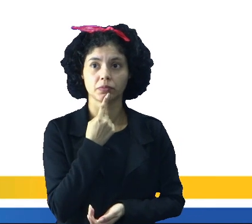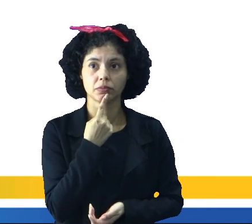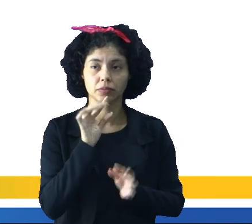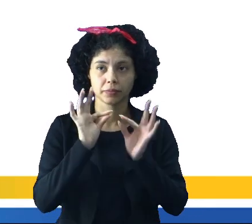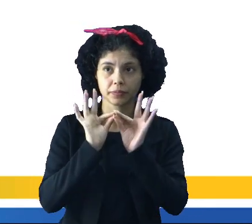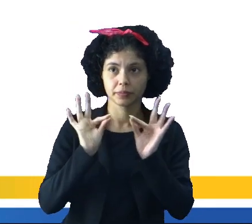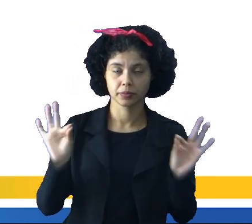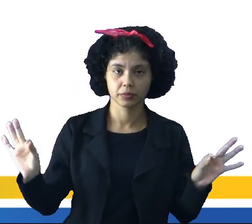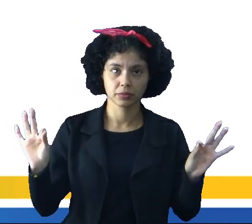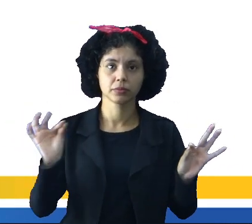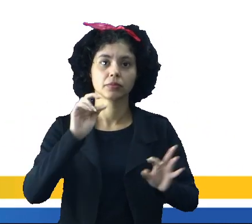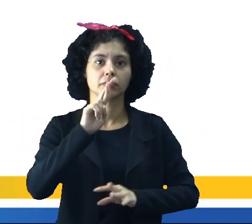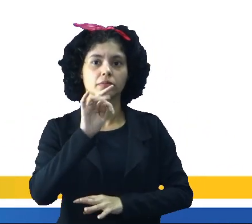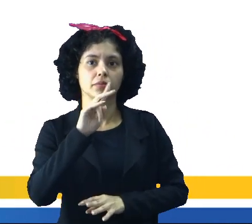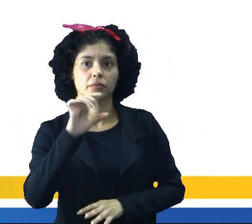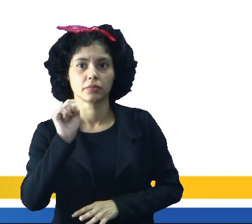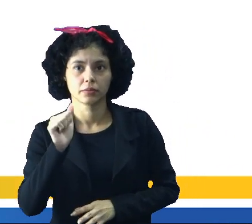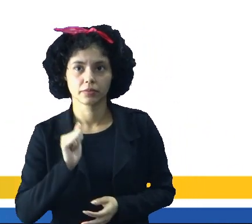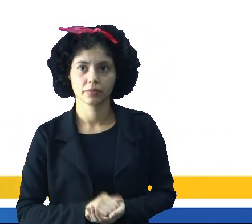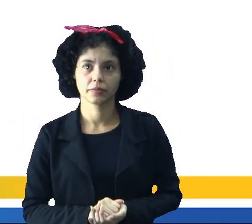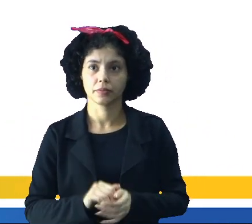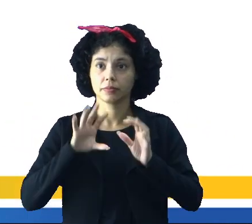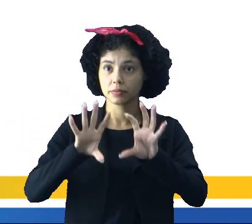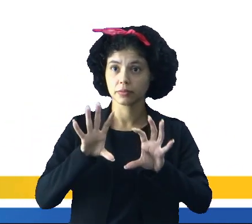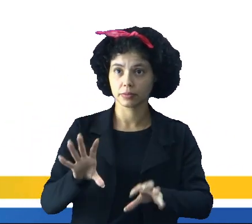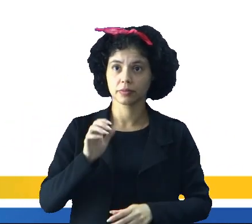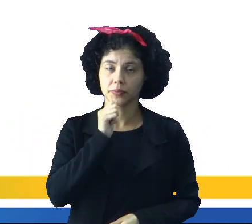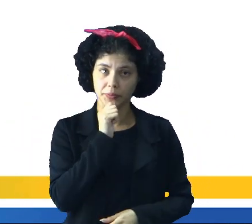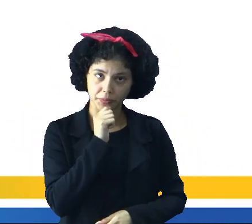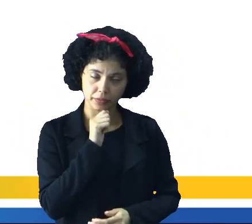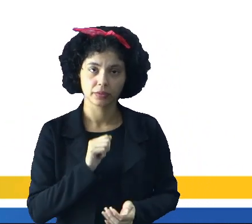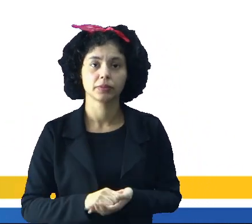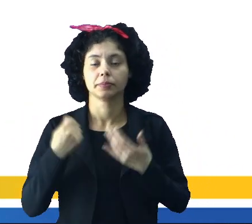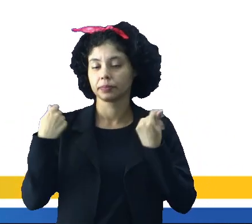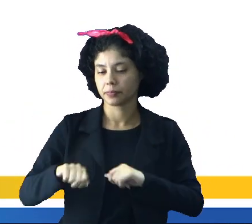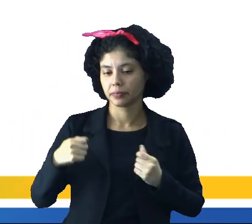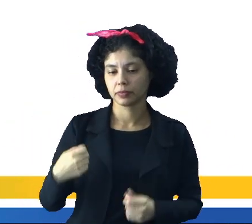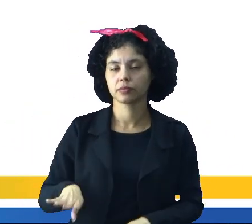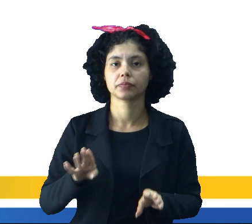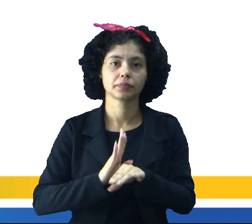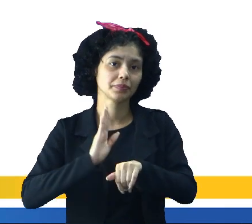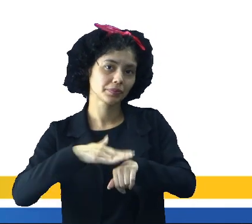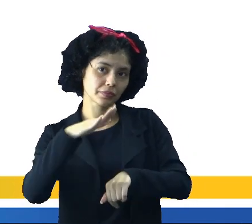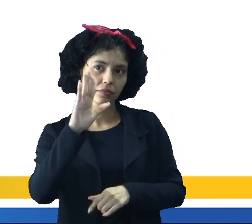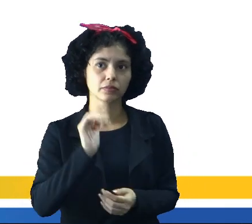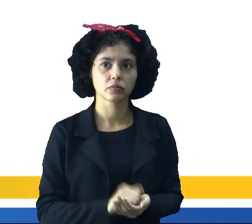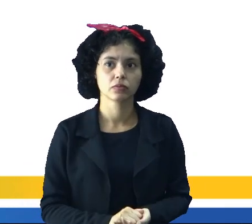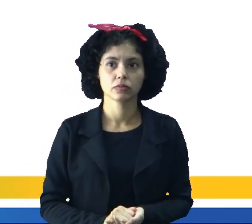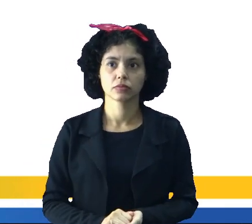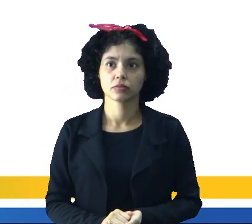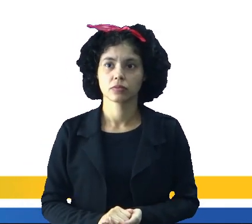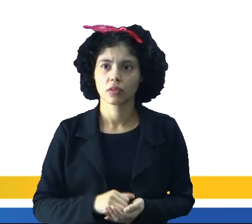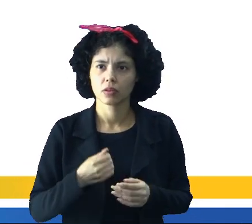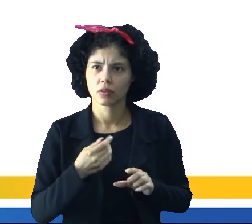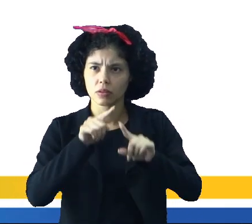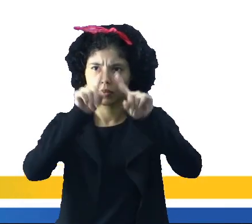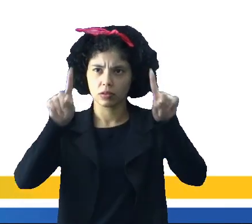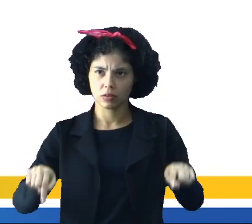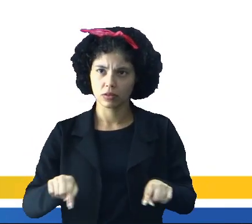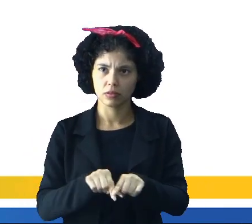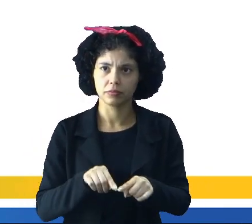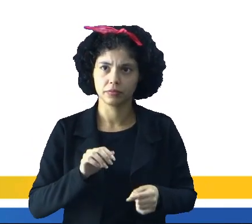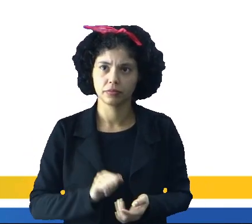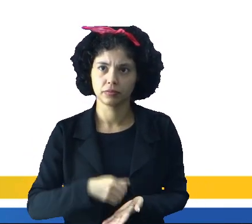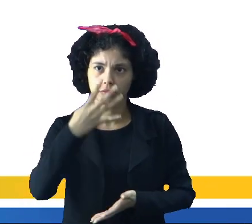por linhas retas, sendo que estas linhas deveriam ser mais de 4. E